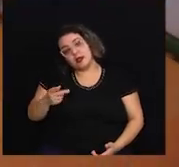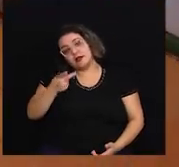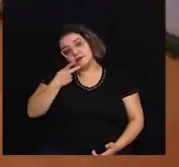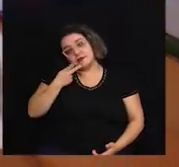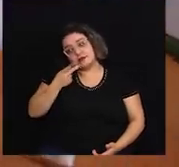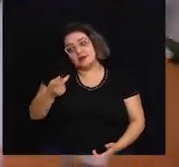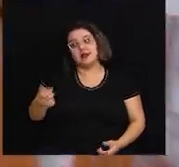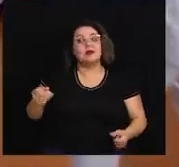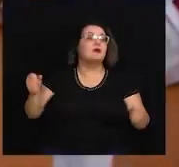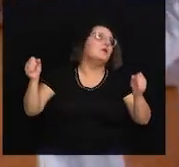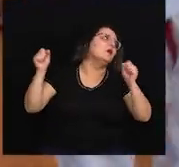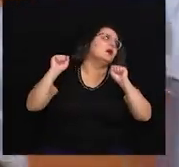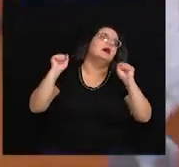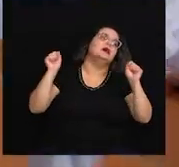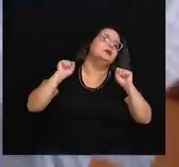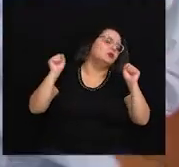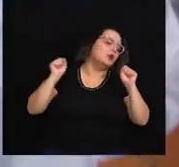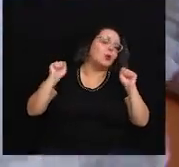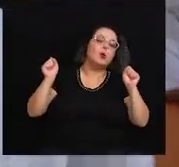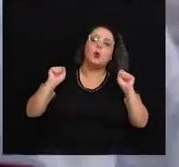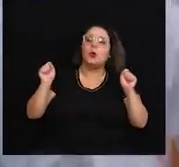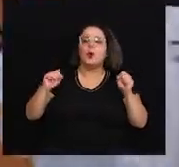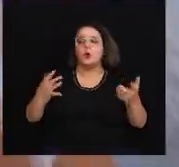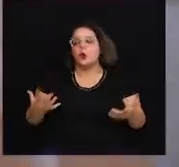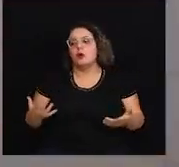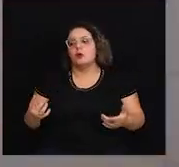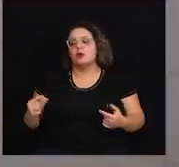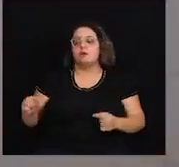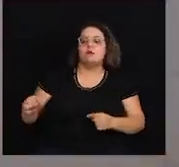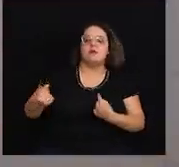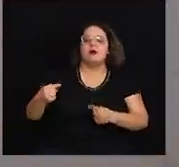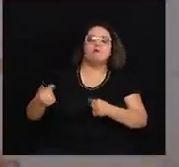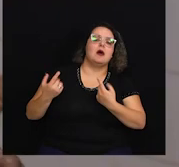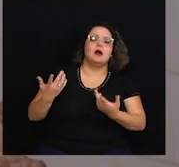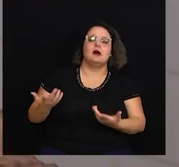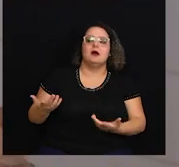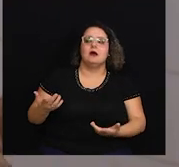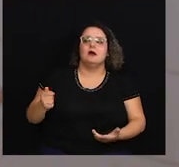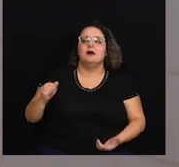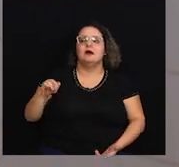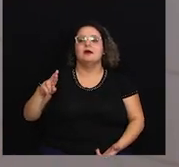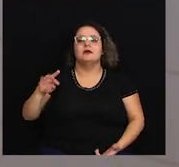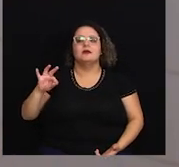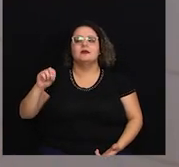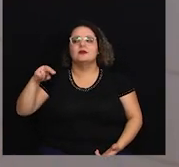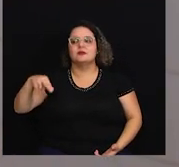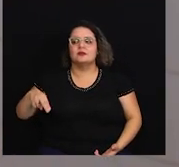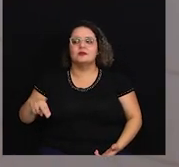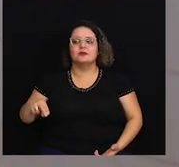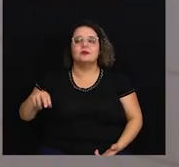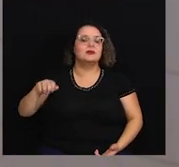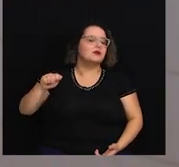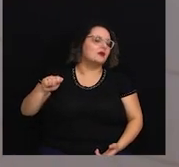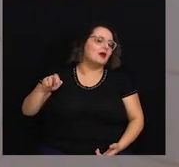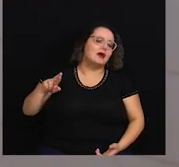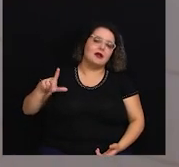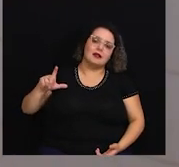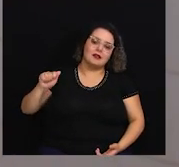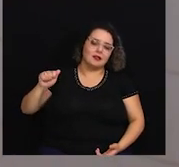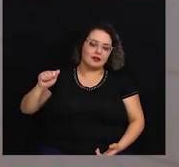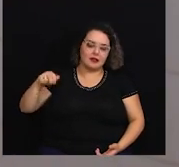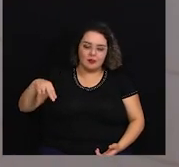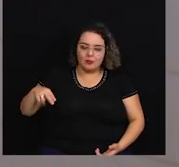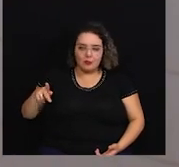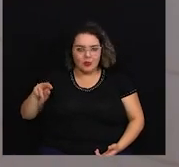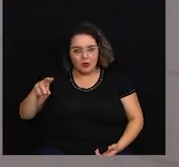adoro aqueles que nos cutucão que é Ayrton Senna e ela trouxe não nós não iremos tão longe ninguém